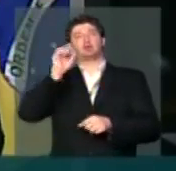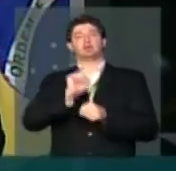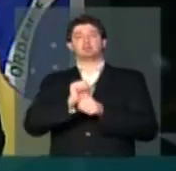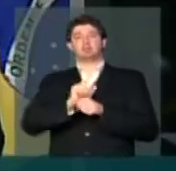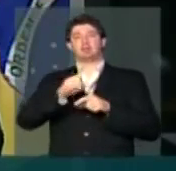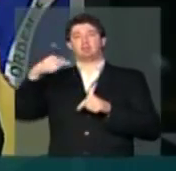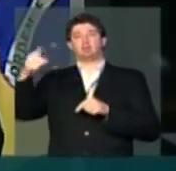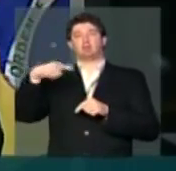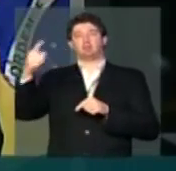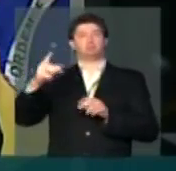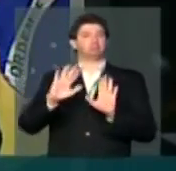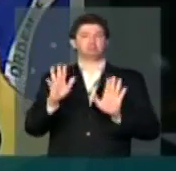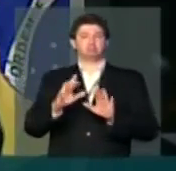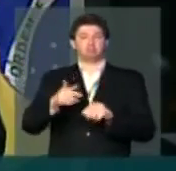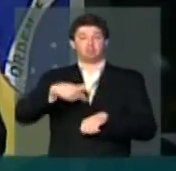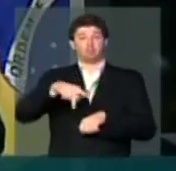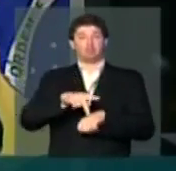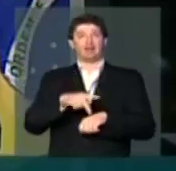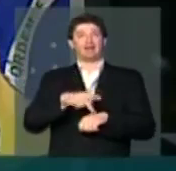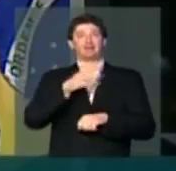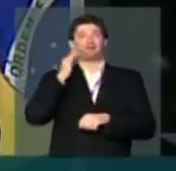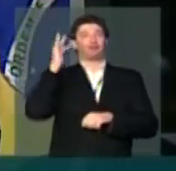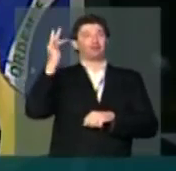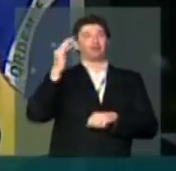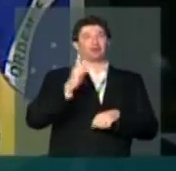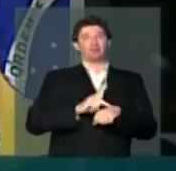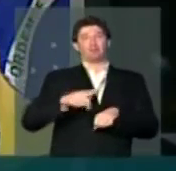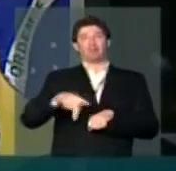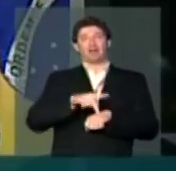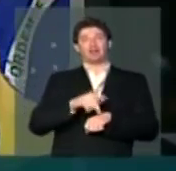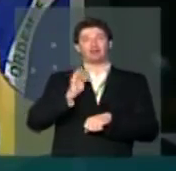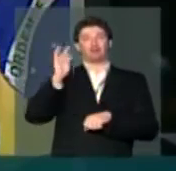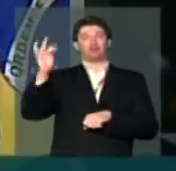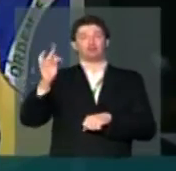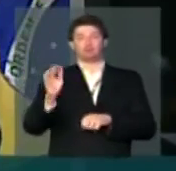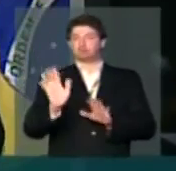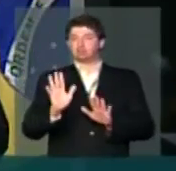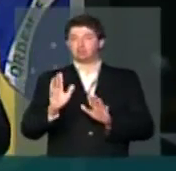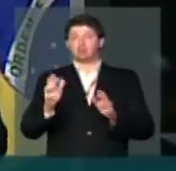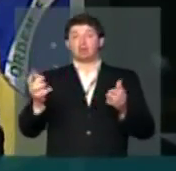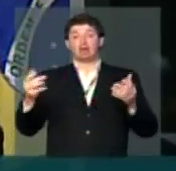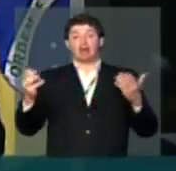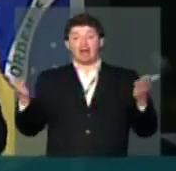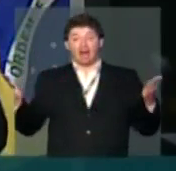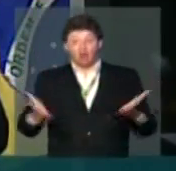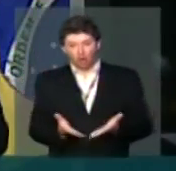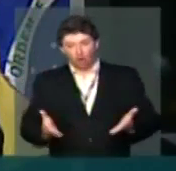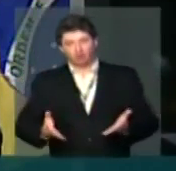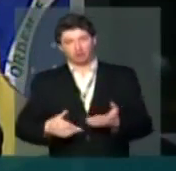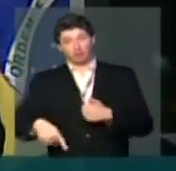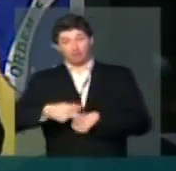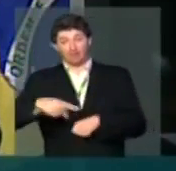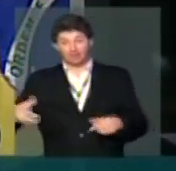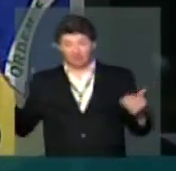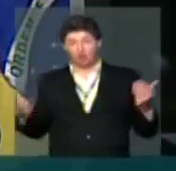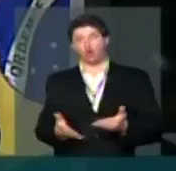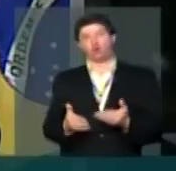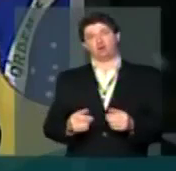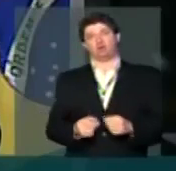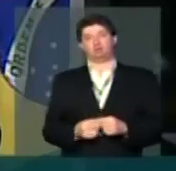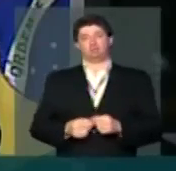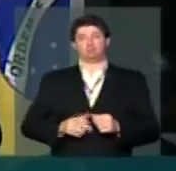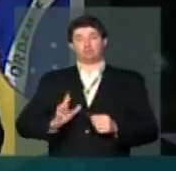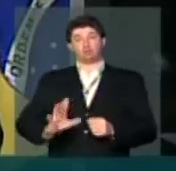Não queremos mais ser o eterno país do futuro. Precisamos começar a construir o futuro agora, aqui, enfrentando